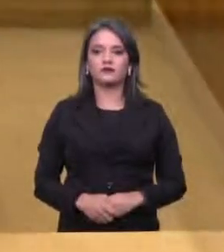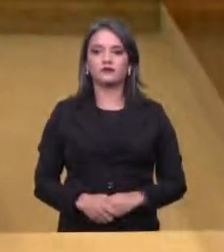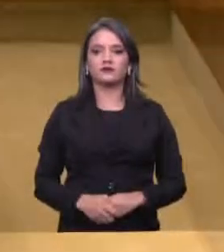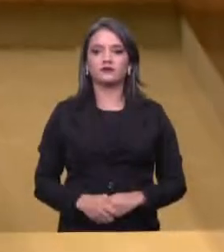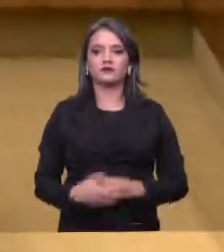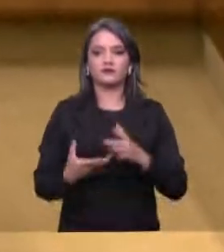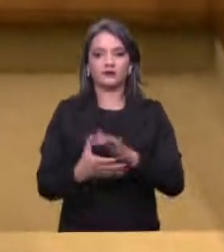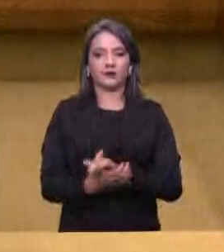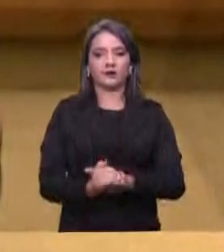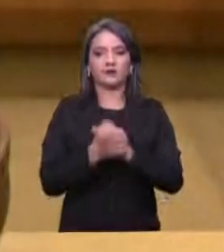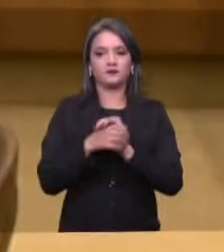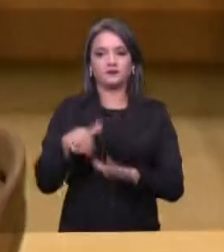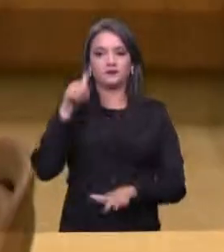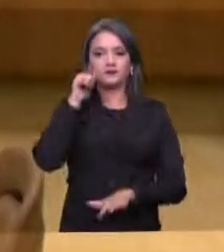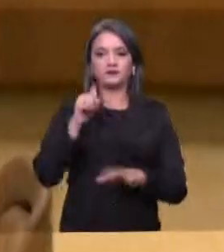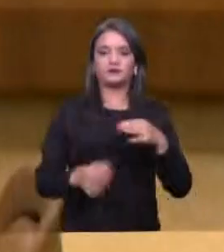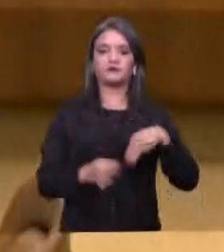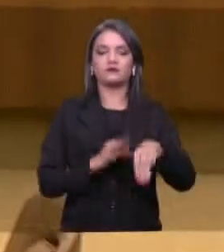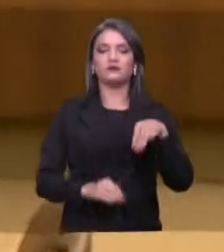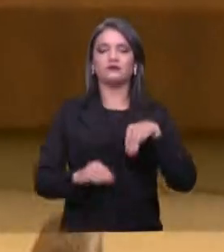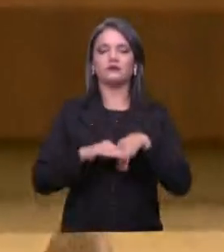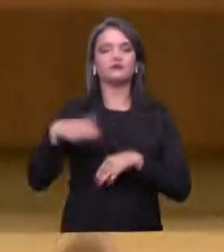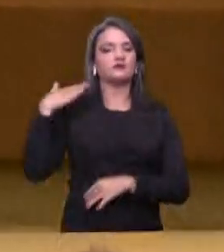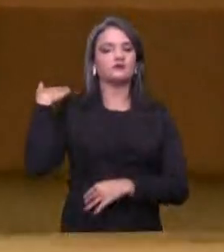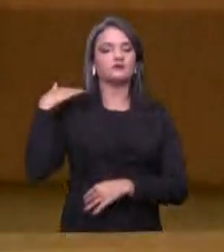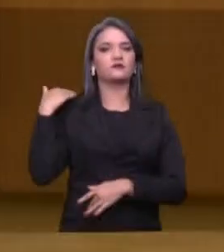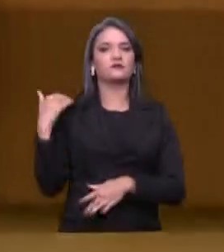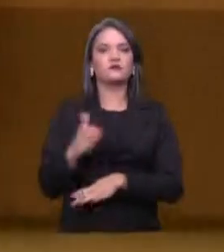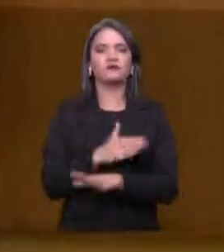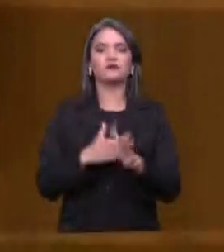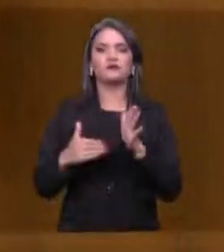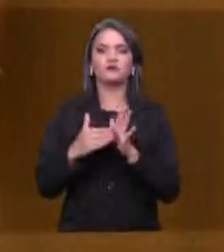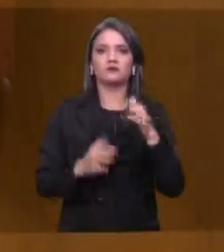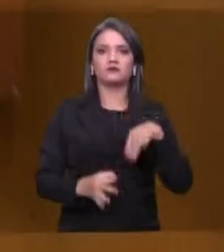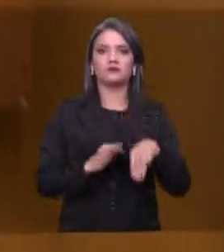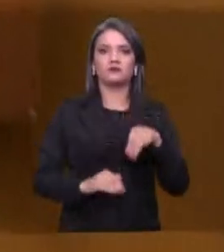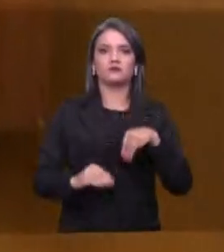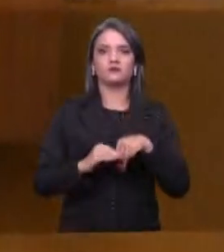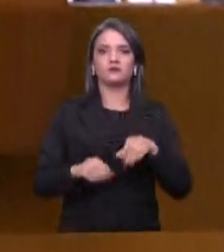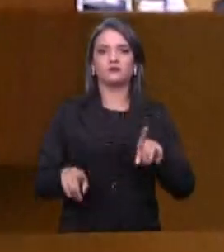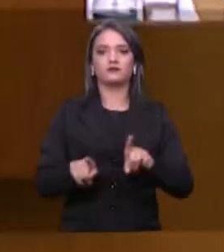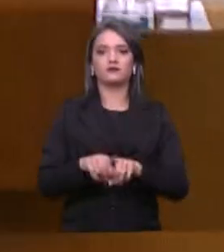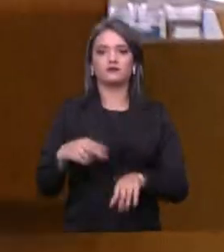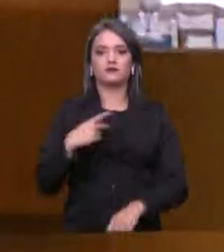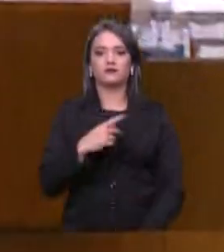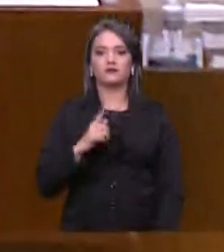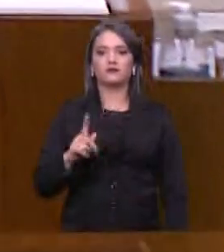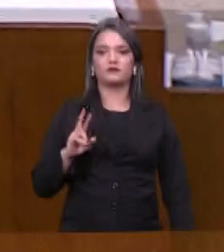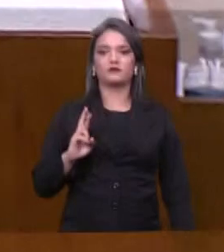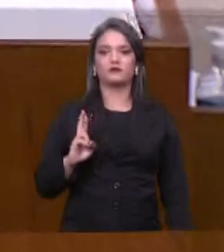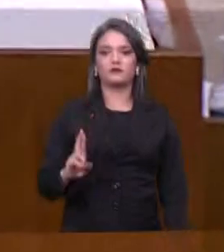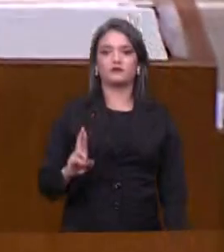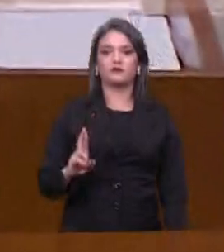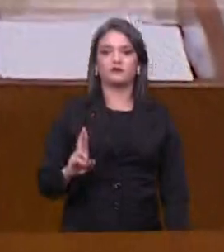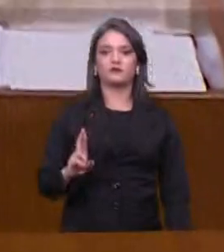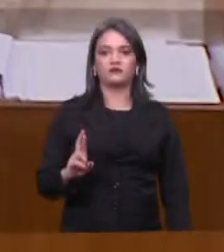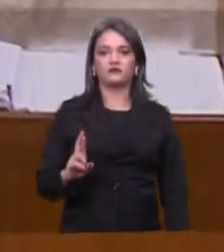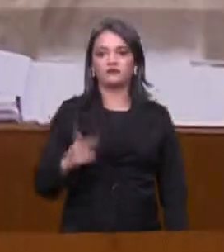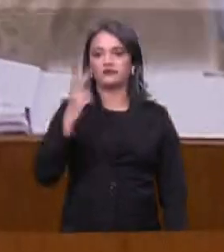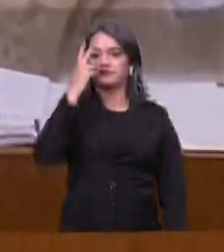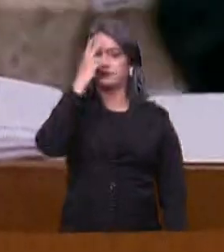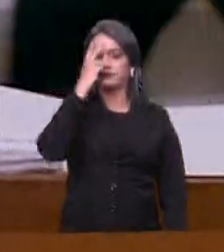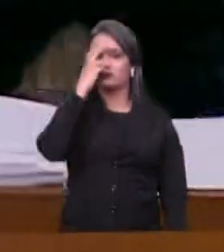Cumprimentando a senhora ministra Carmen Lúcia, os senhores ministros, senhor procurador-geral da República, doutor